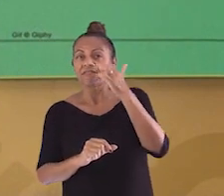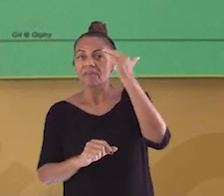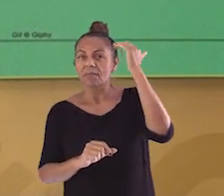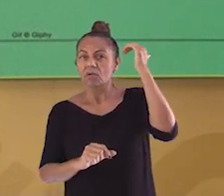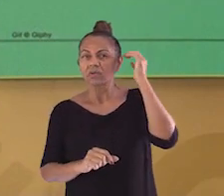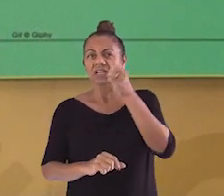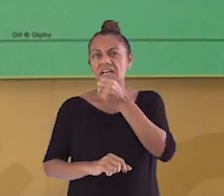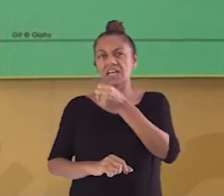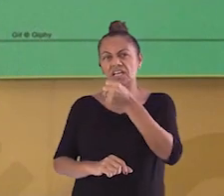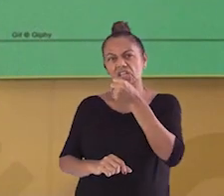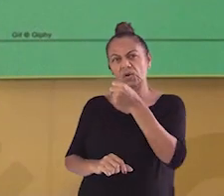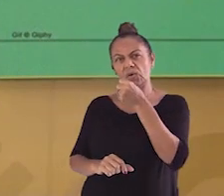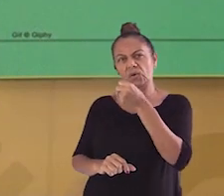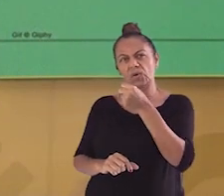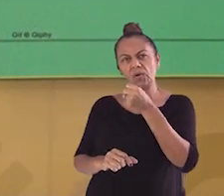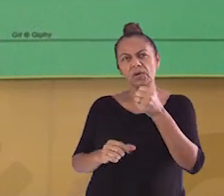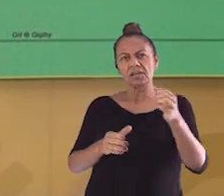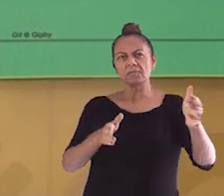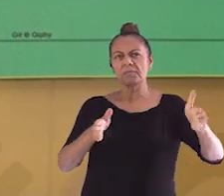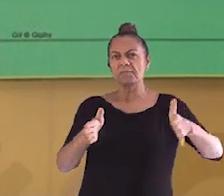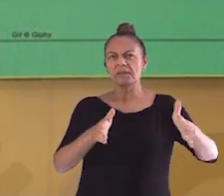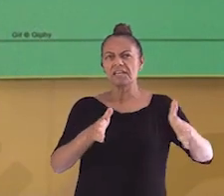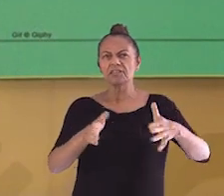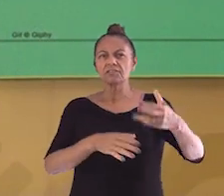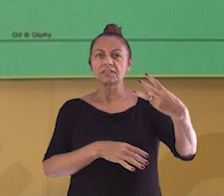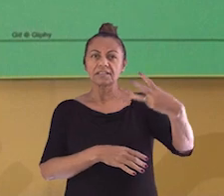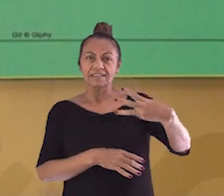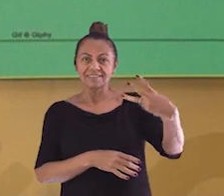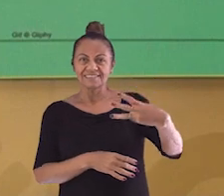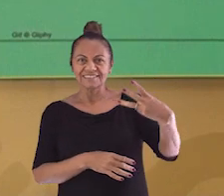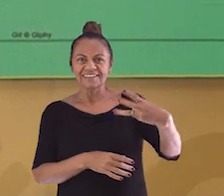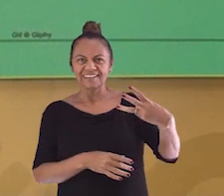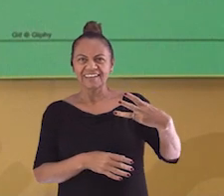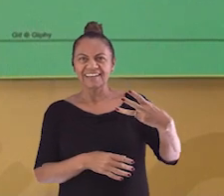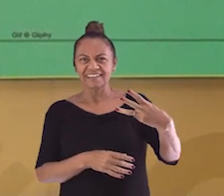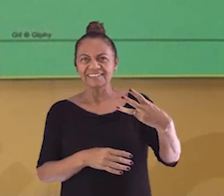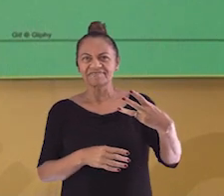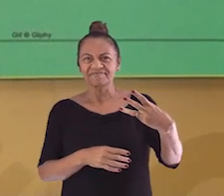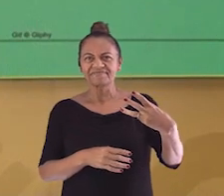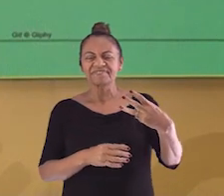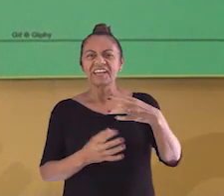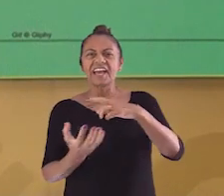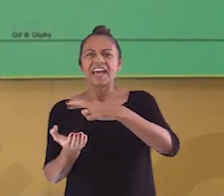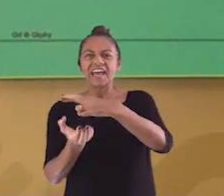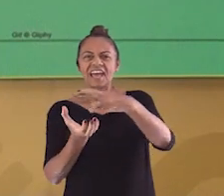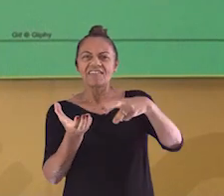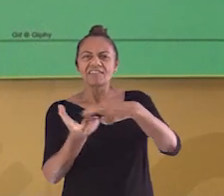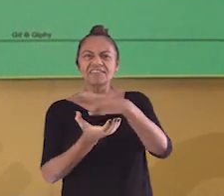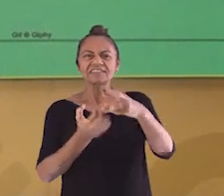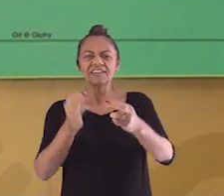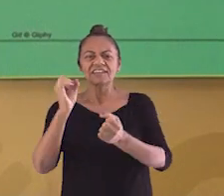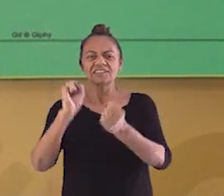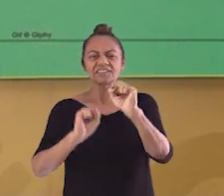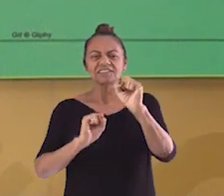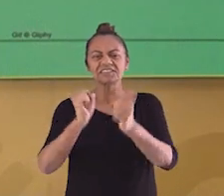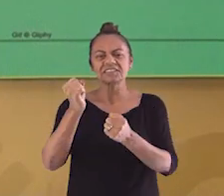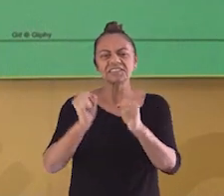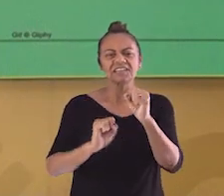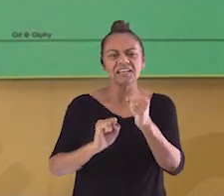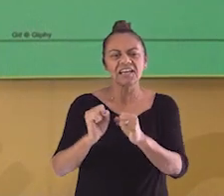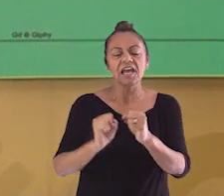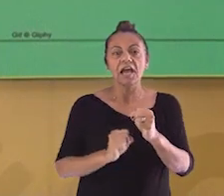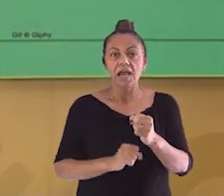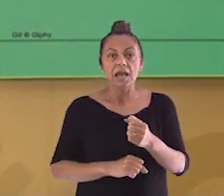Gaga, que era um ícone desse momento da terceira revolução industrial. Lá para os anos 2000, mais ou menos,